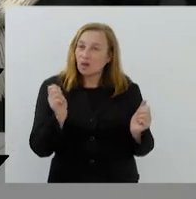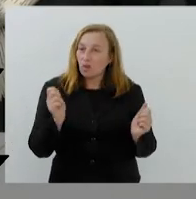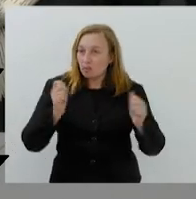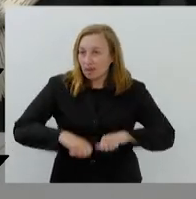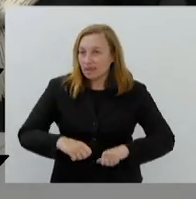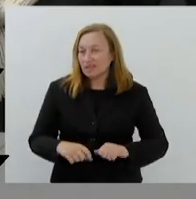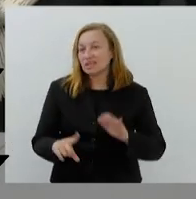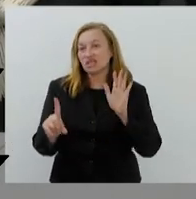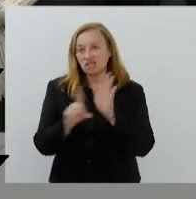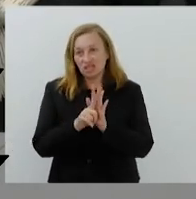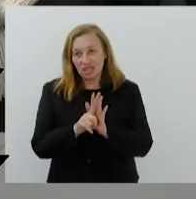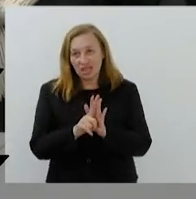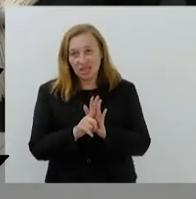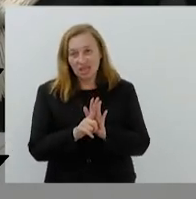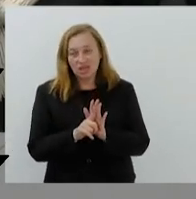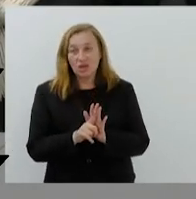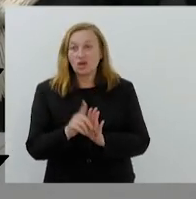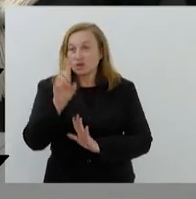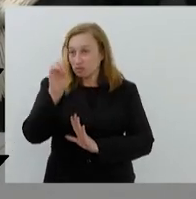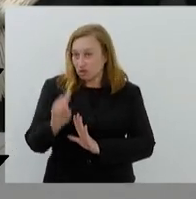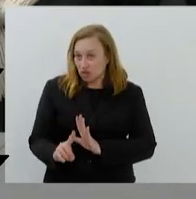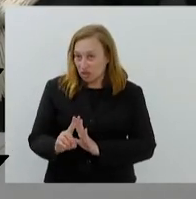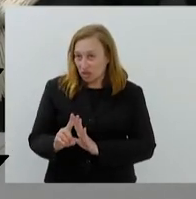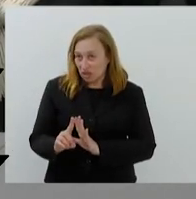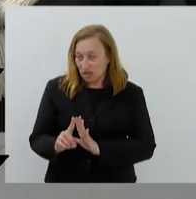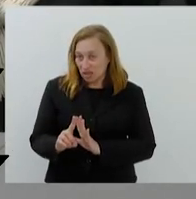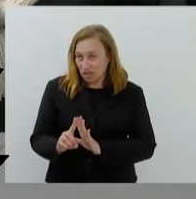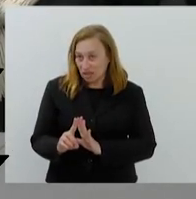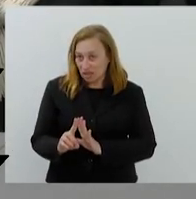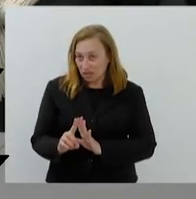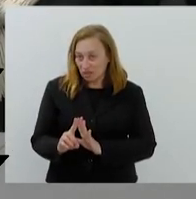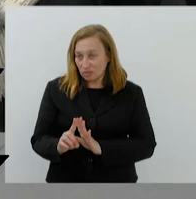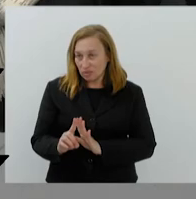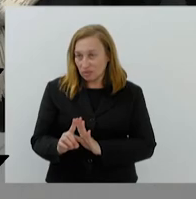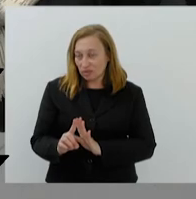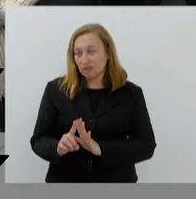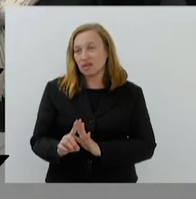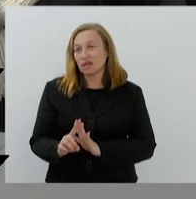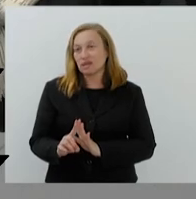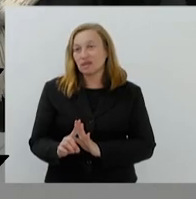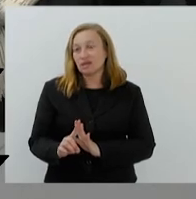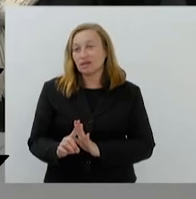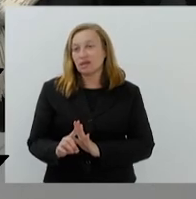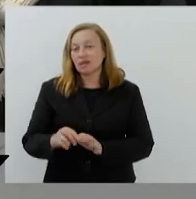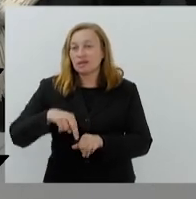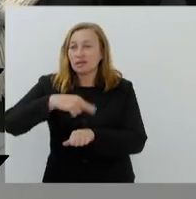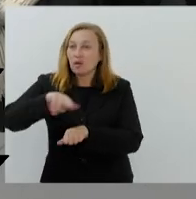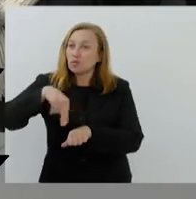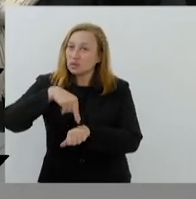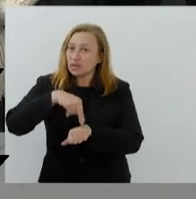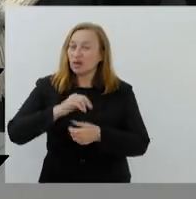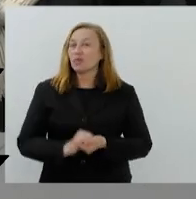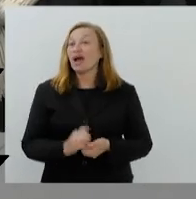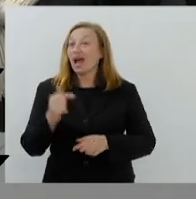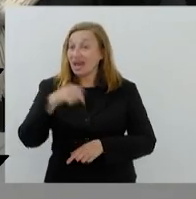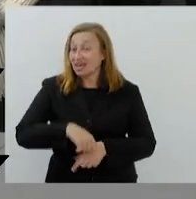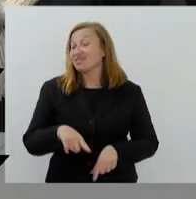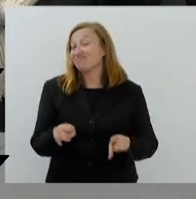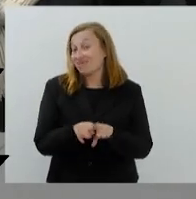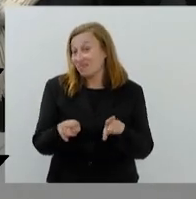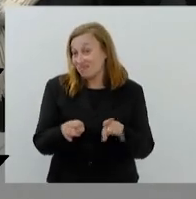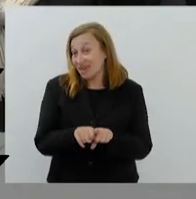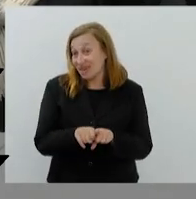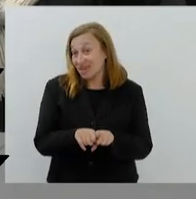de legislação sobre direito das telecomunicações ser da União, aqui também...